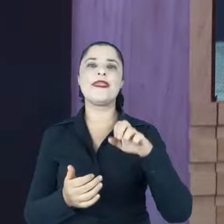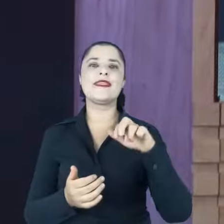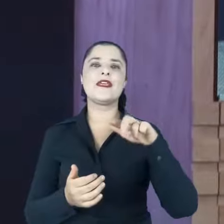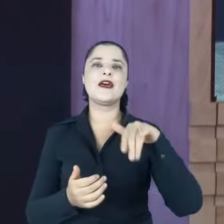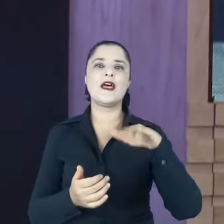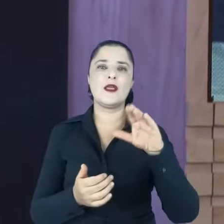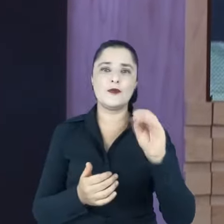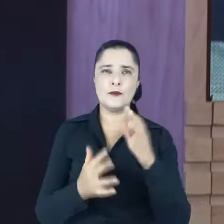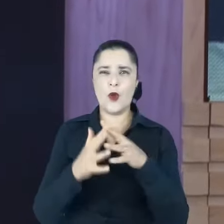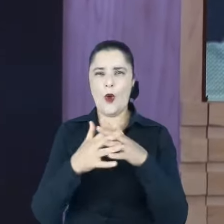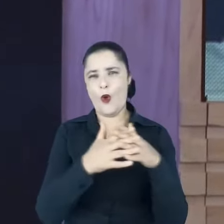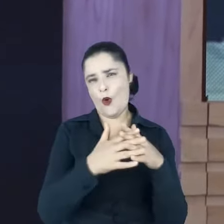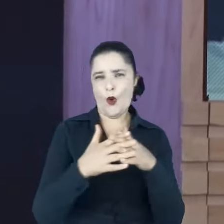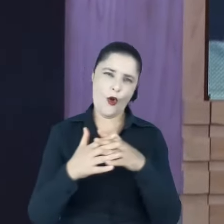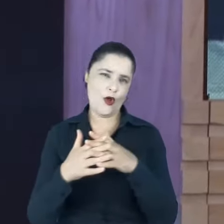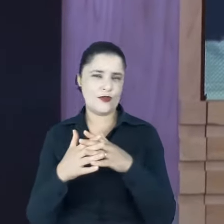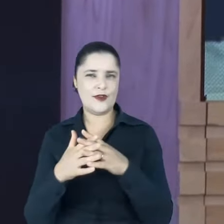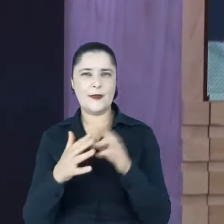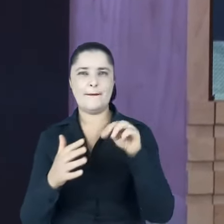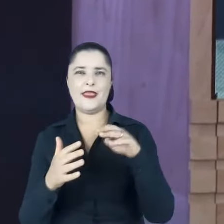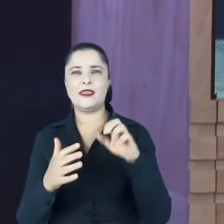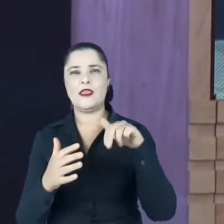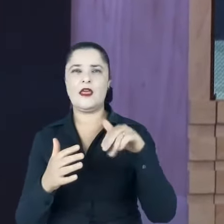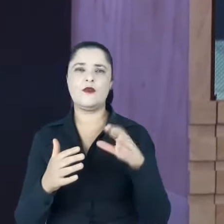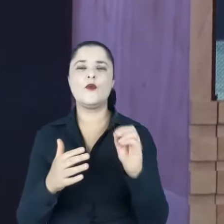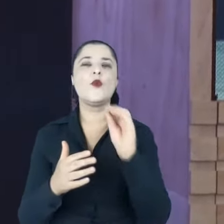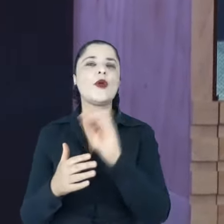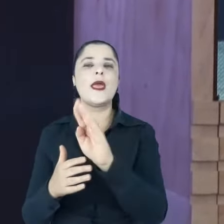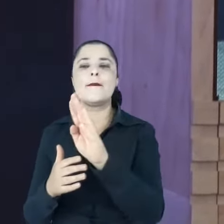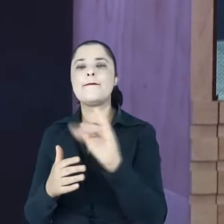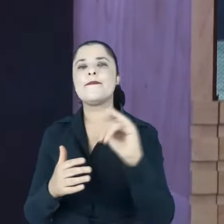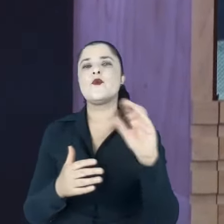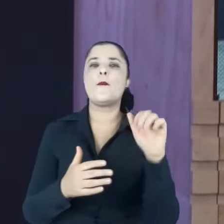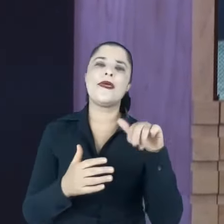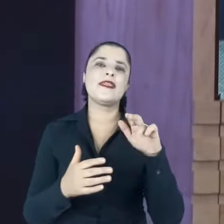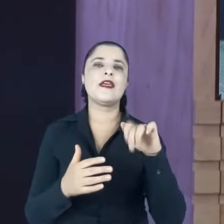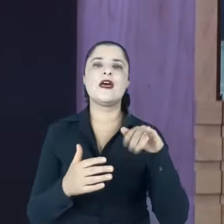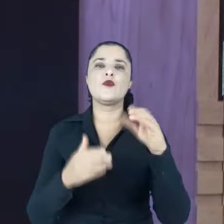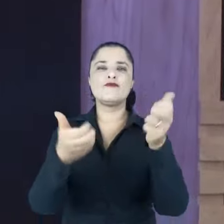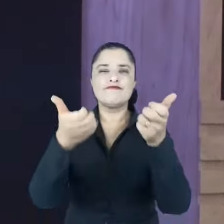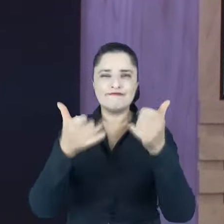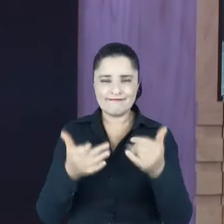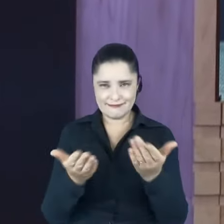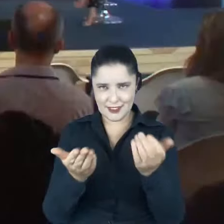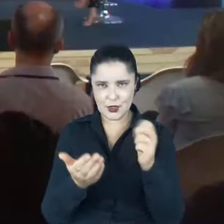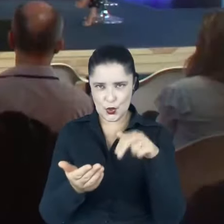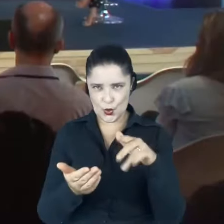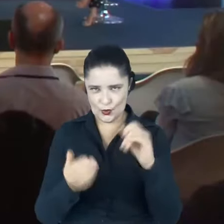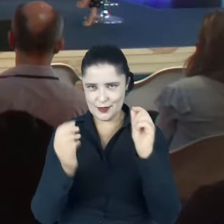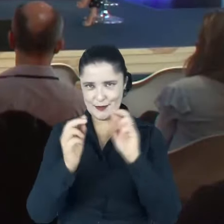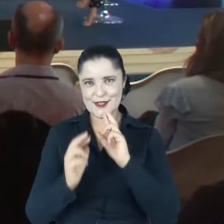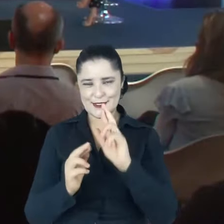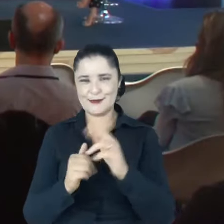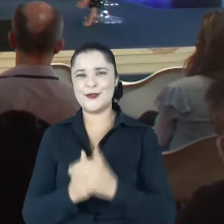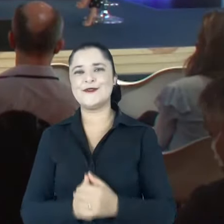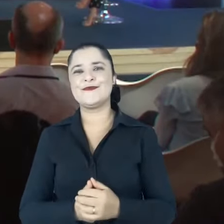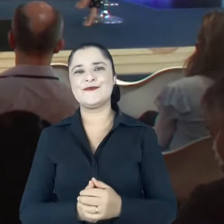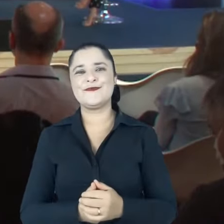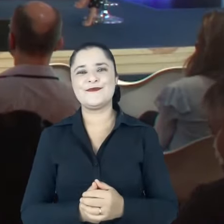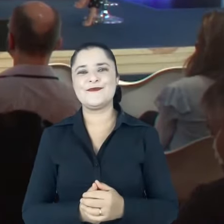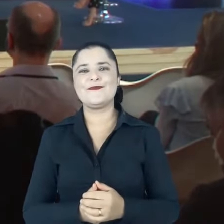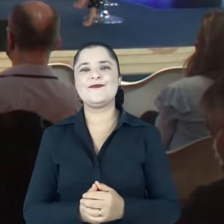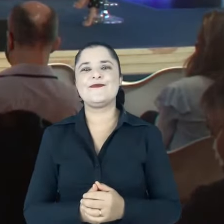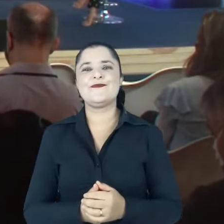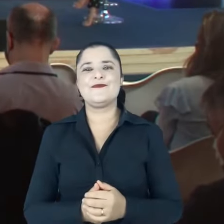de metano, mas, afinal, o que é biometano? Conta, então, Antônio, obrigado. Depois você responde para a gente. Obrigado, Ju. Eu